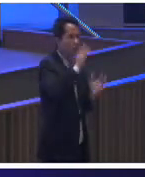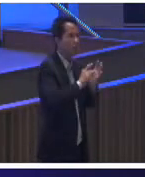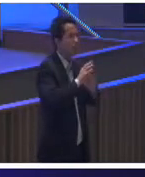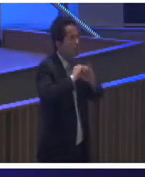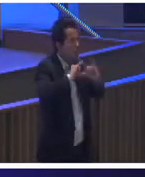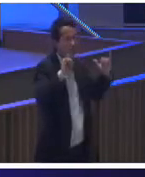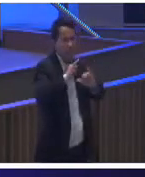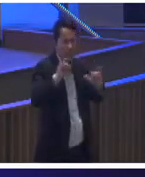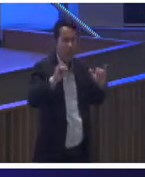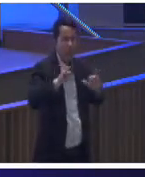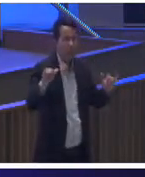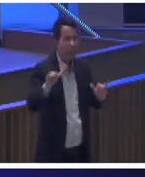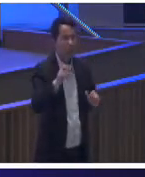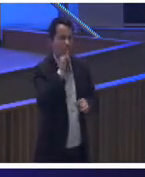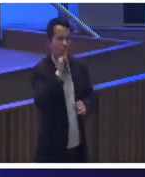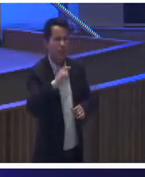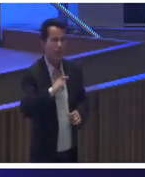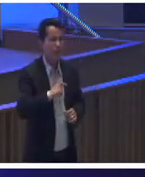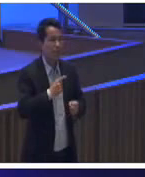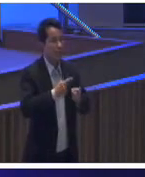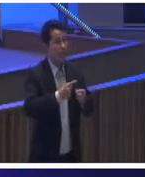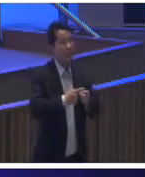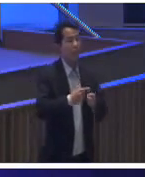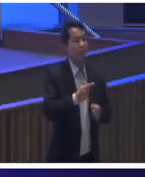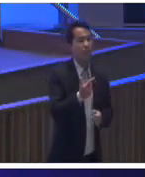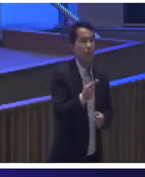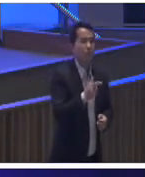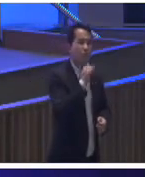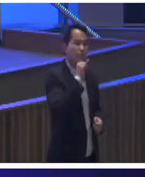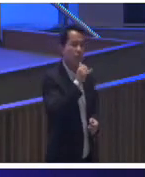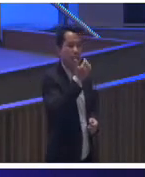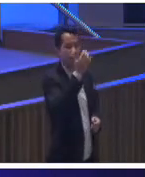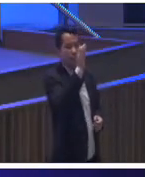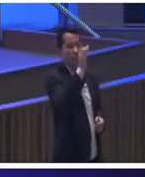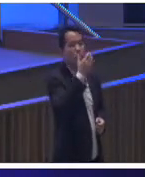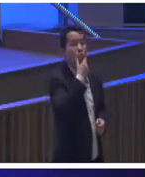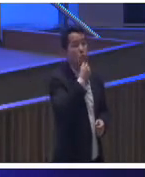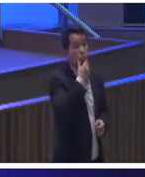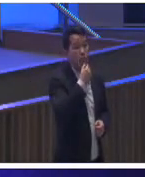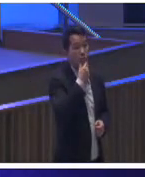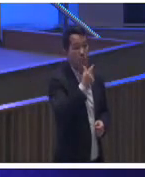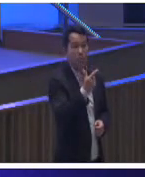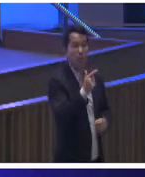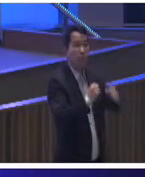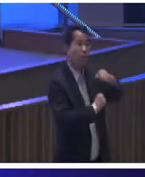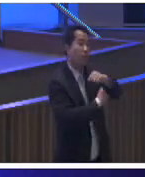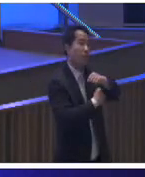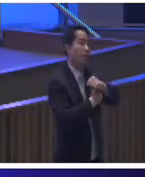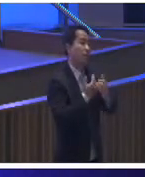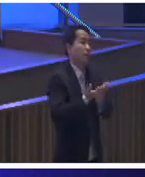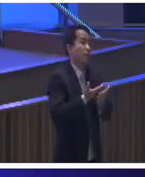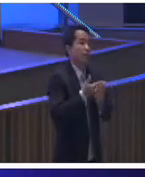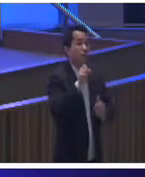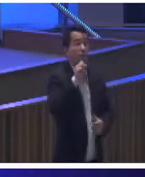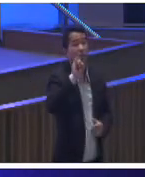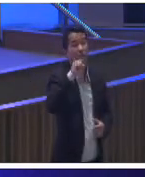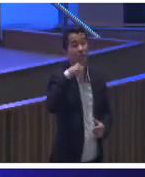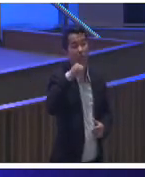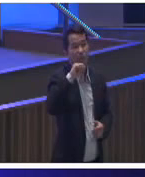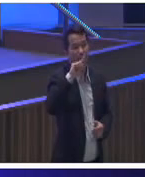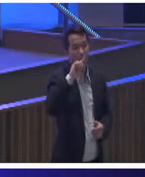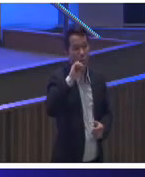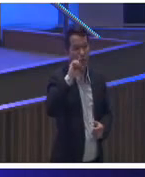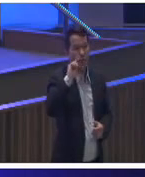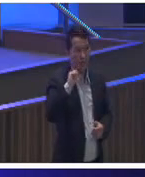cidade que não tinha mais do que 10 homens judeus, não tinha uma sinagoga, o que ela tinha era um lugar